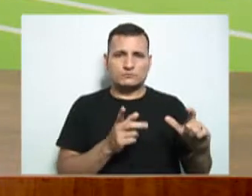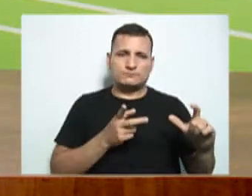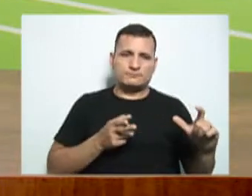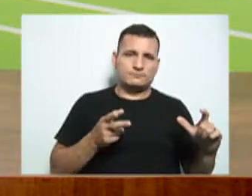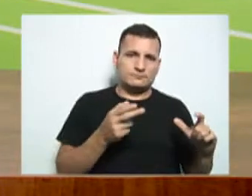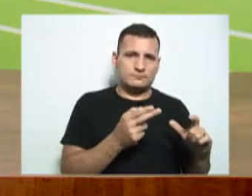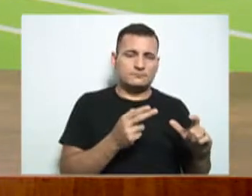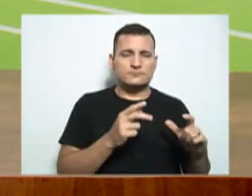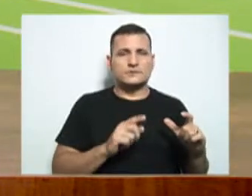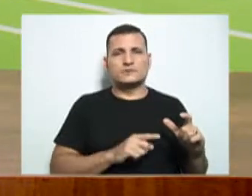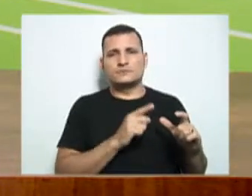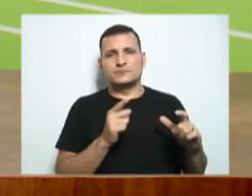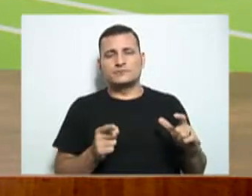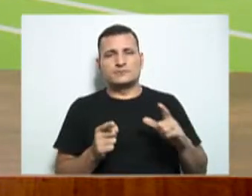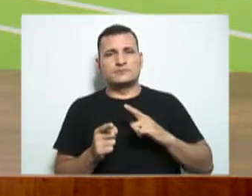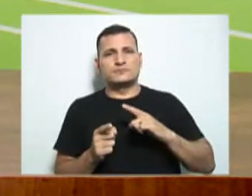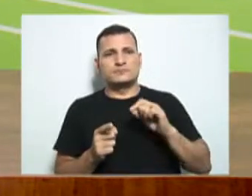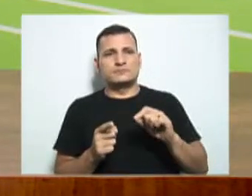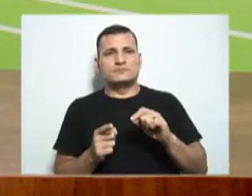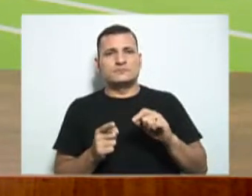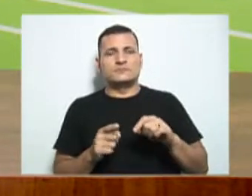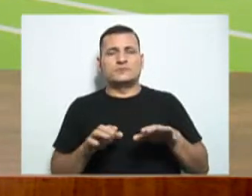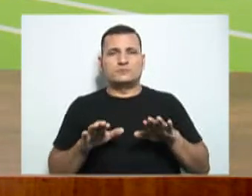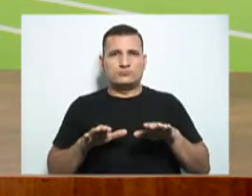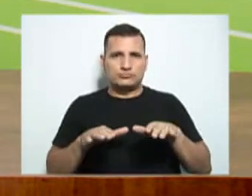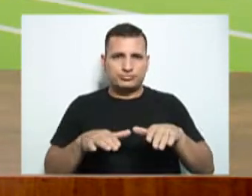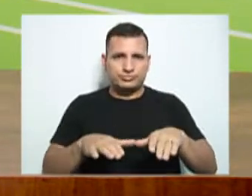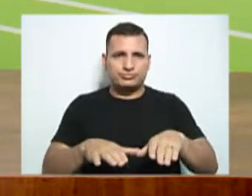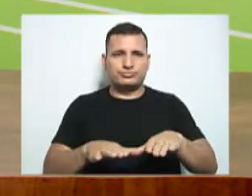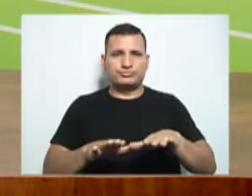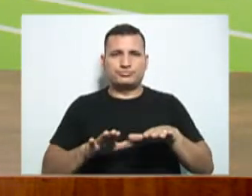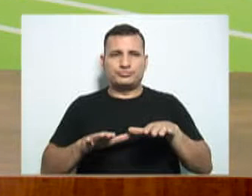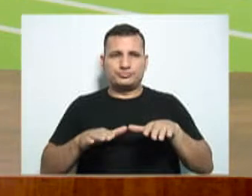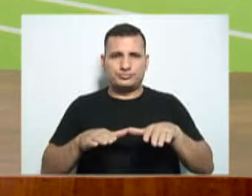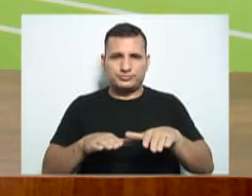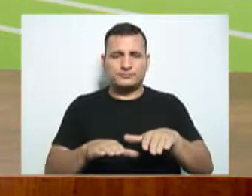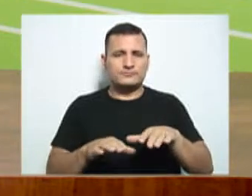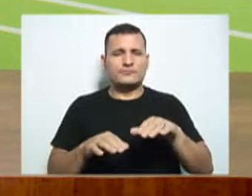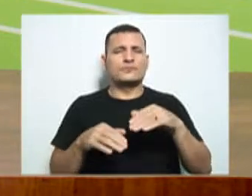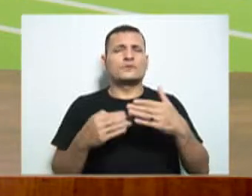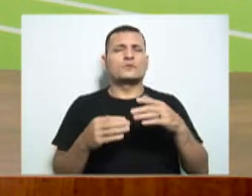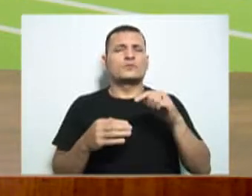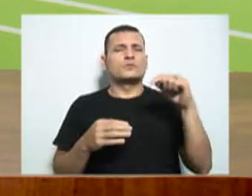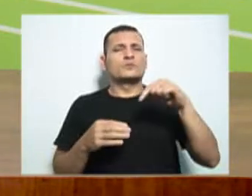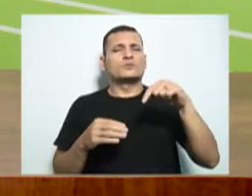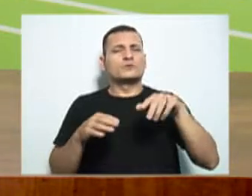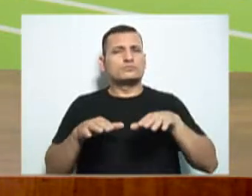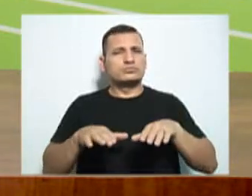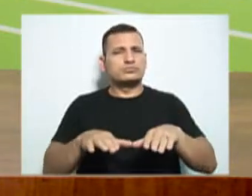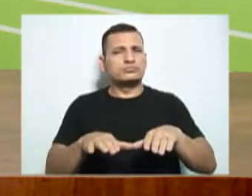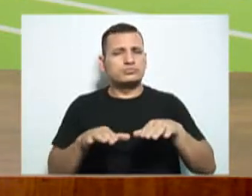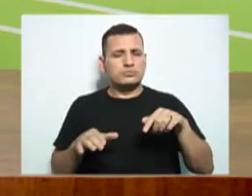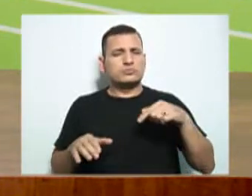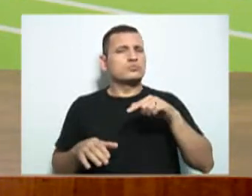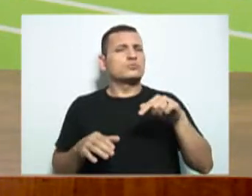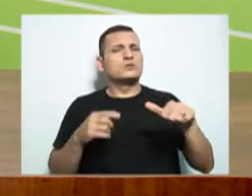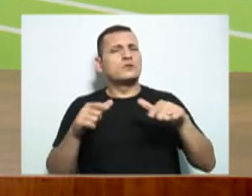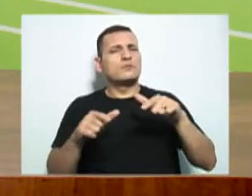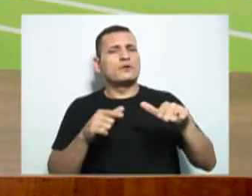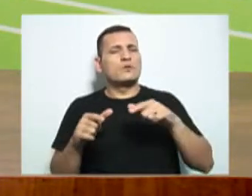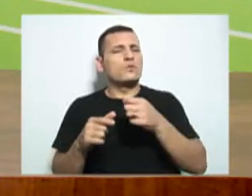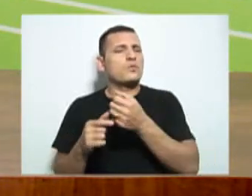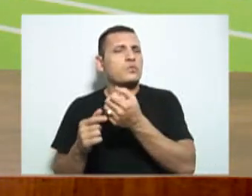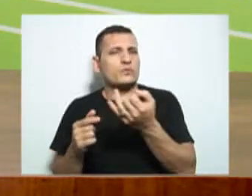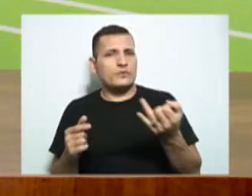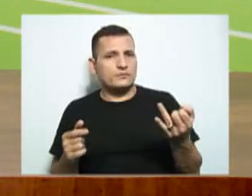tenho agora? O setor de costura. Então, vamos lá. Quais são as atividades do setor de costura?